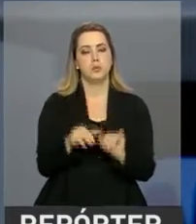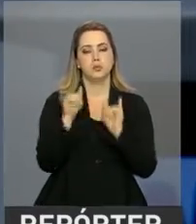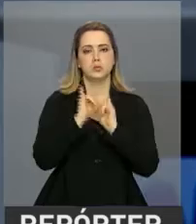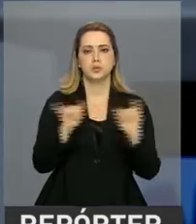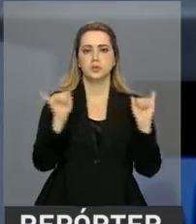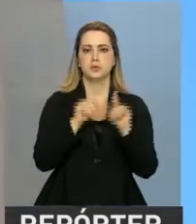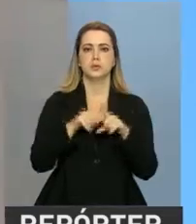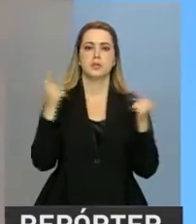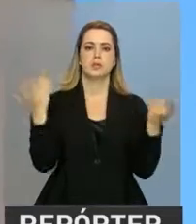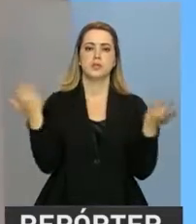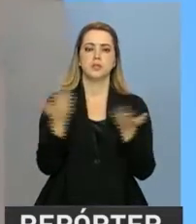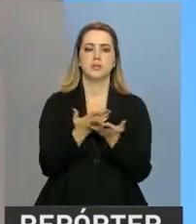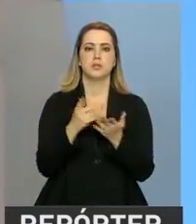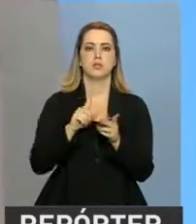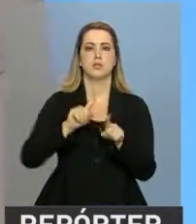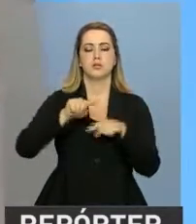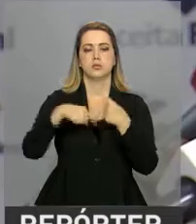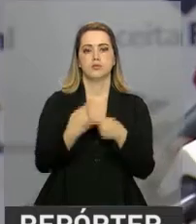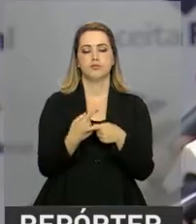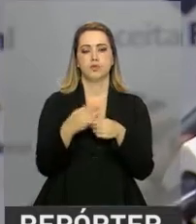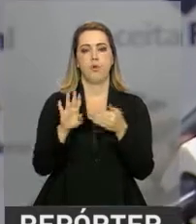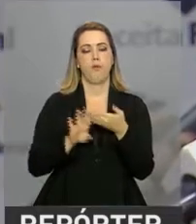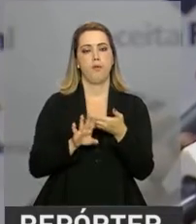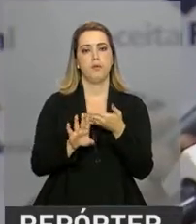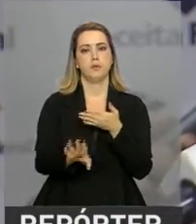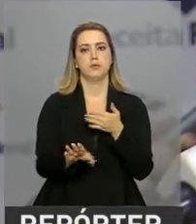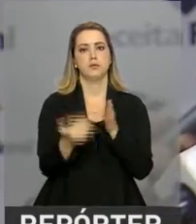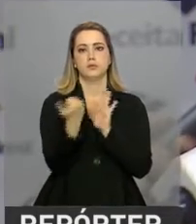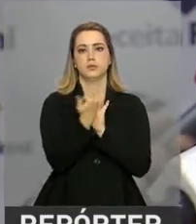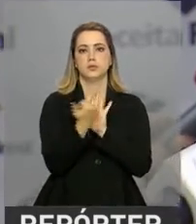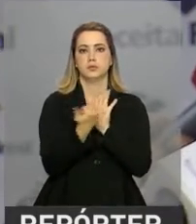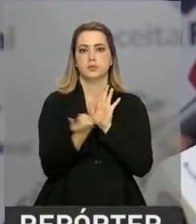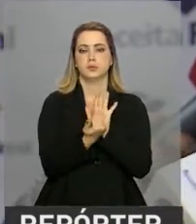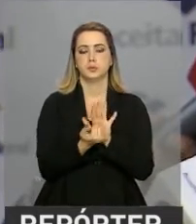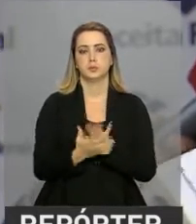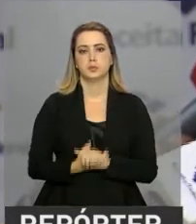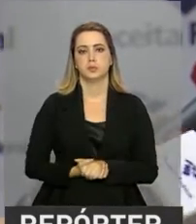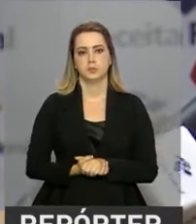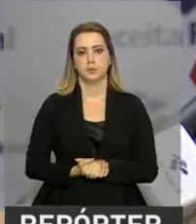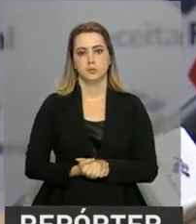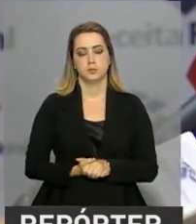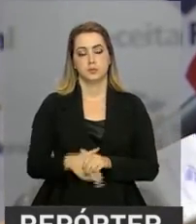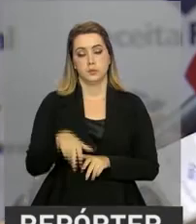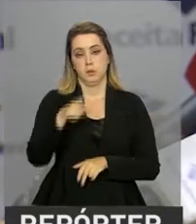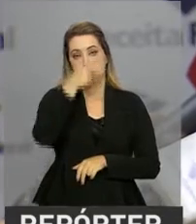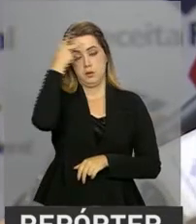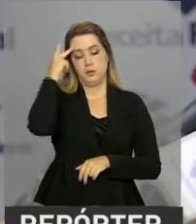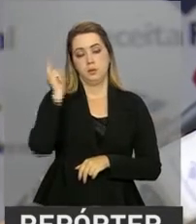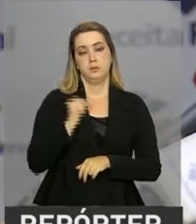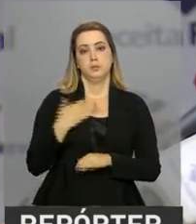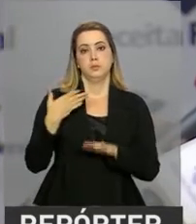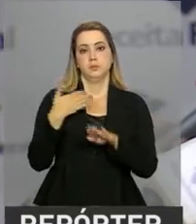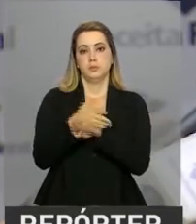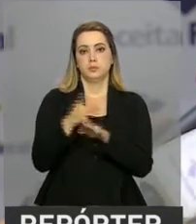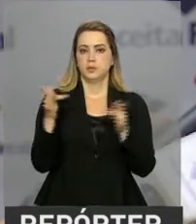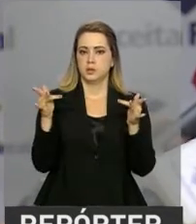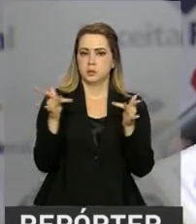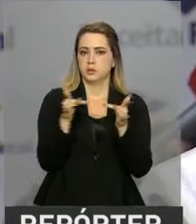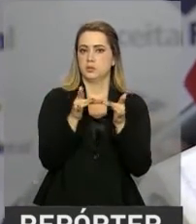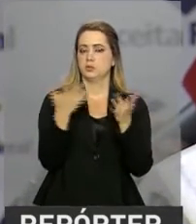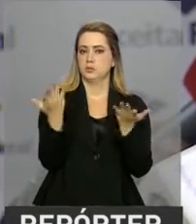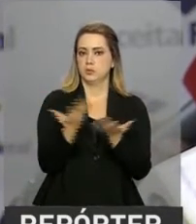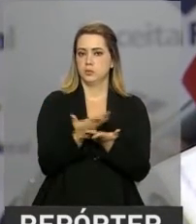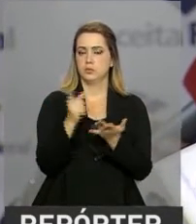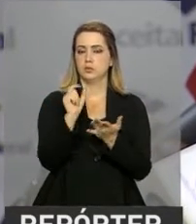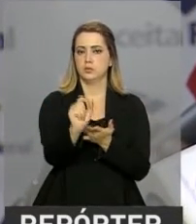porém agora fora do programa o contribuinte que aderiu ao rert o programa de regularização de ativos